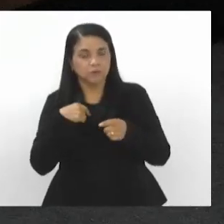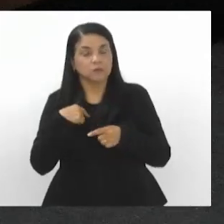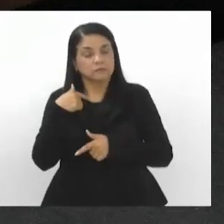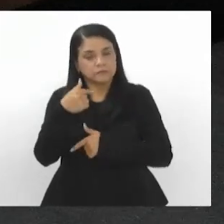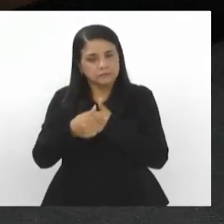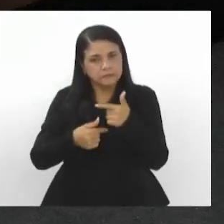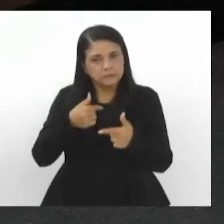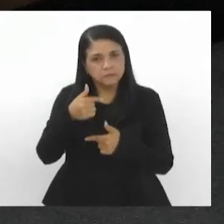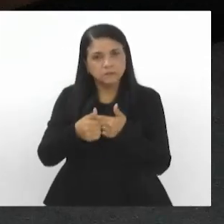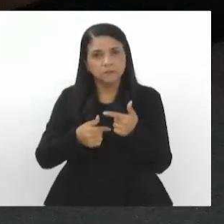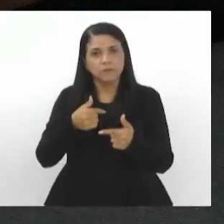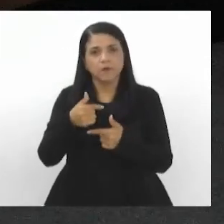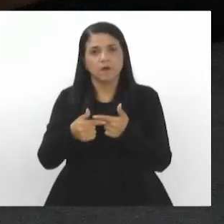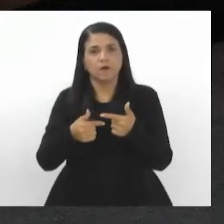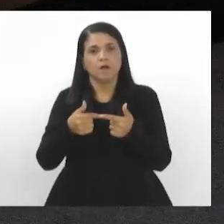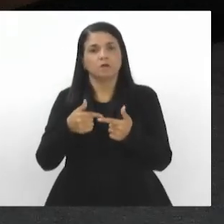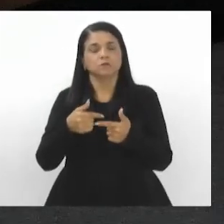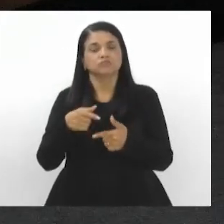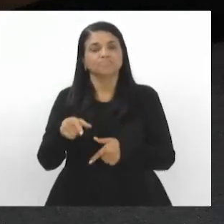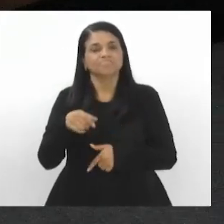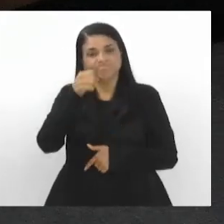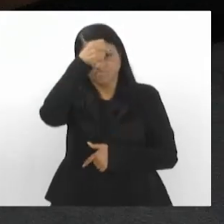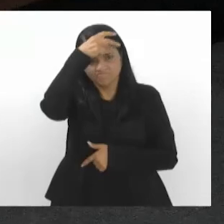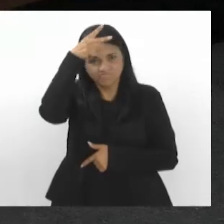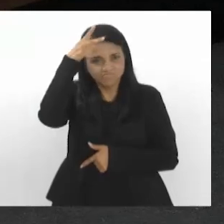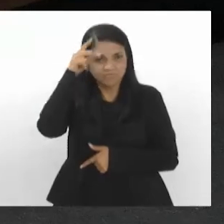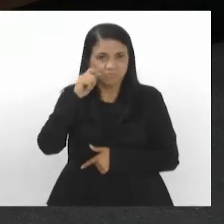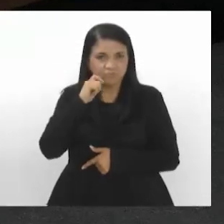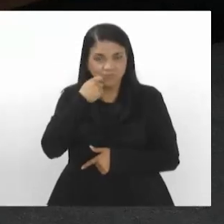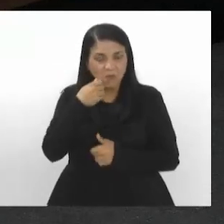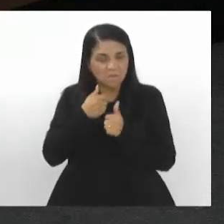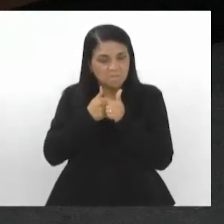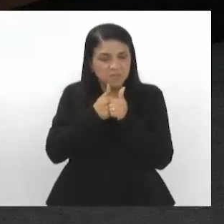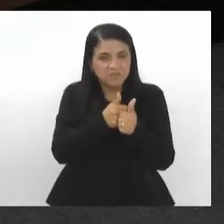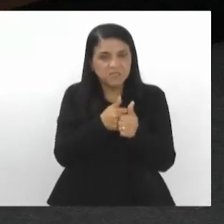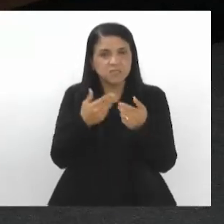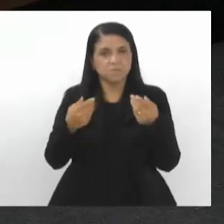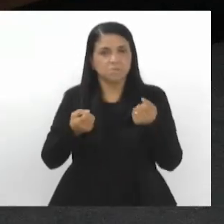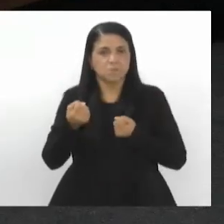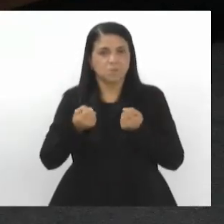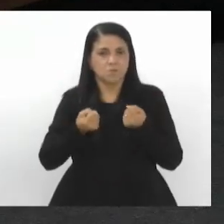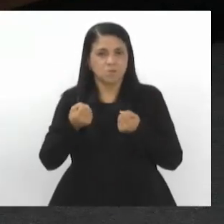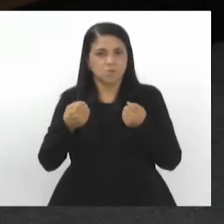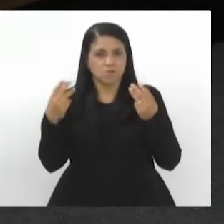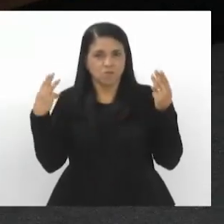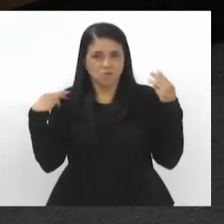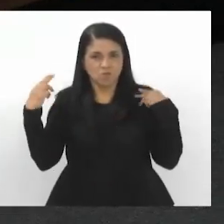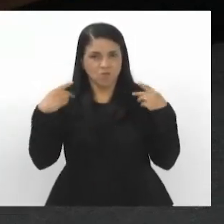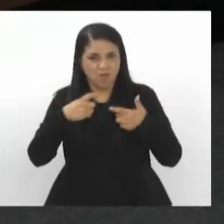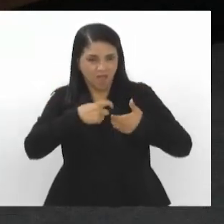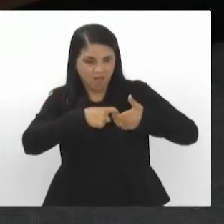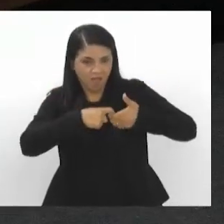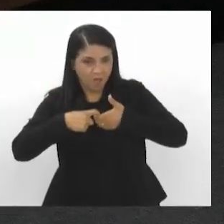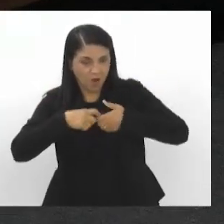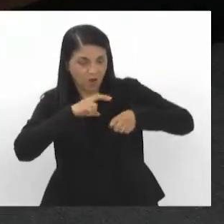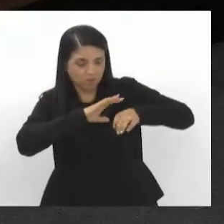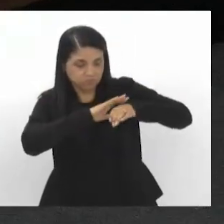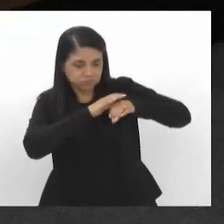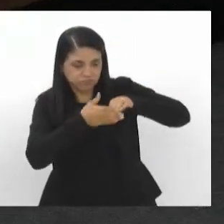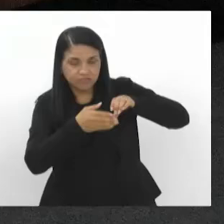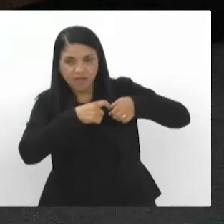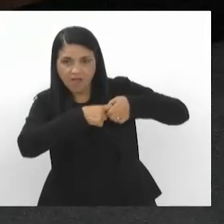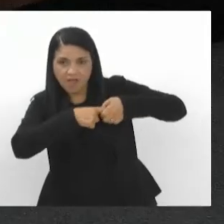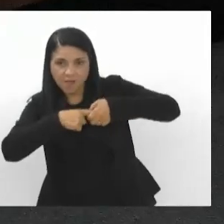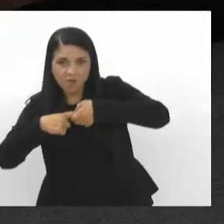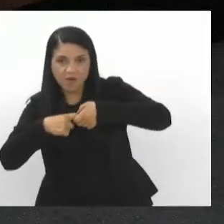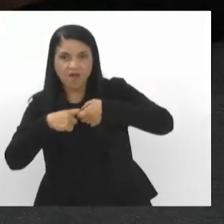feito pelo seu Eduardo Paes, que é de perseguir motoristas, que é de rebocar carros de forma irregular,